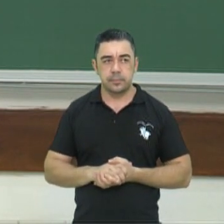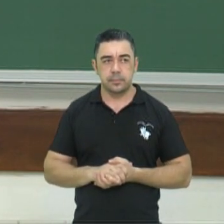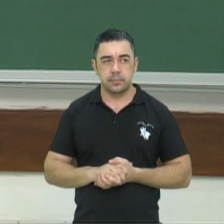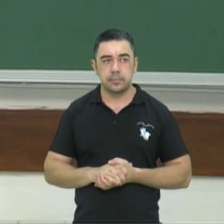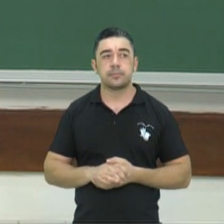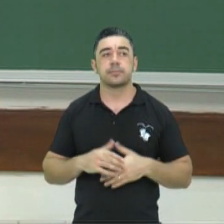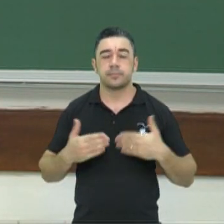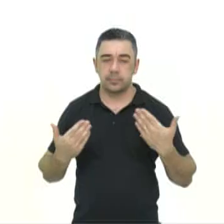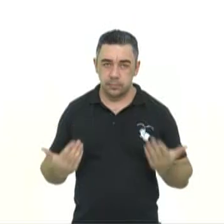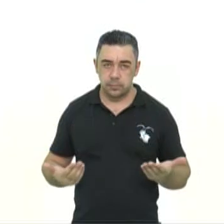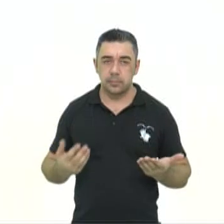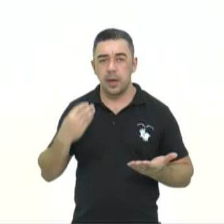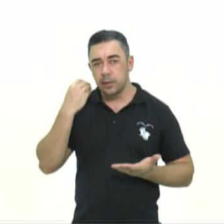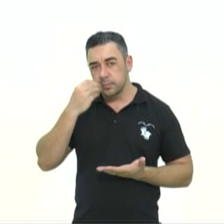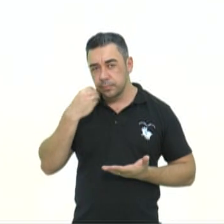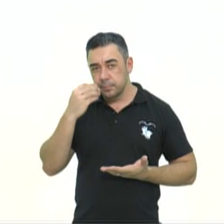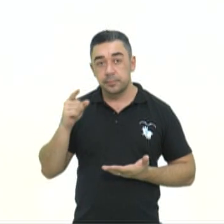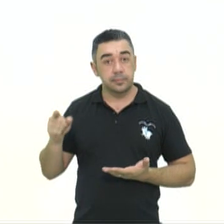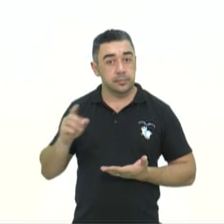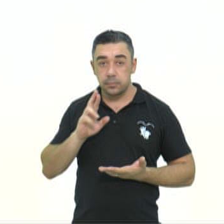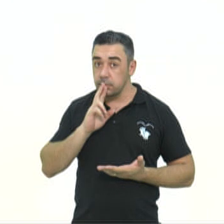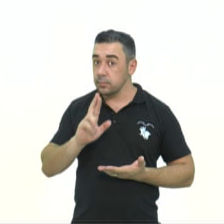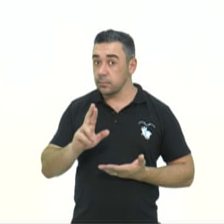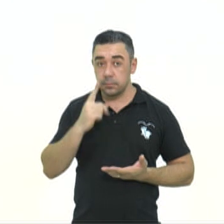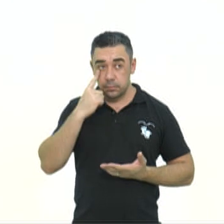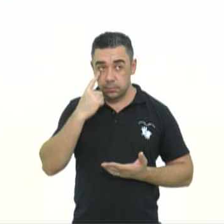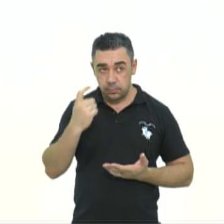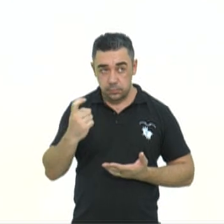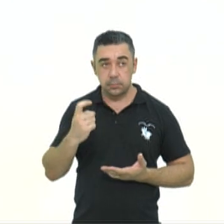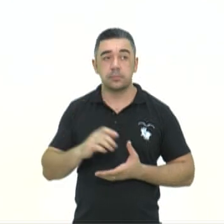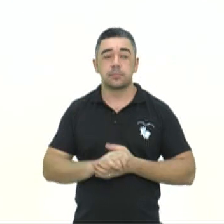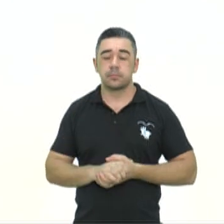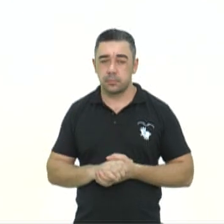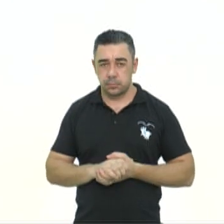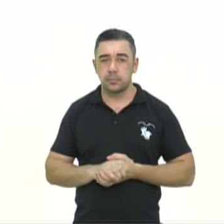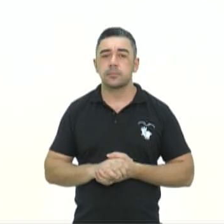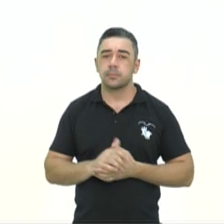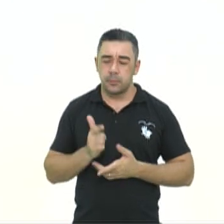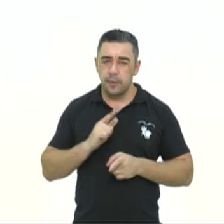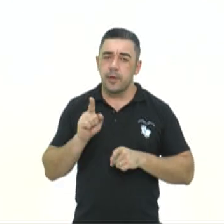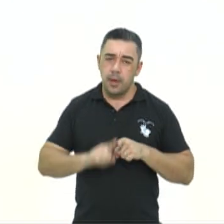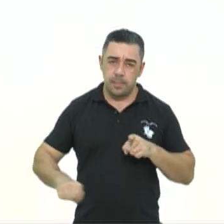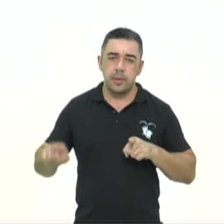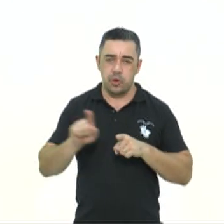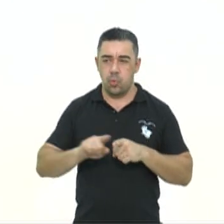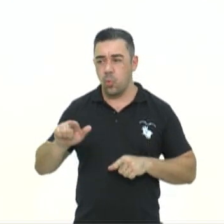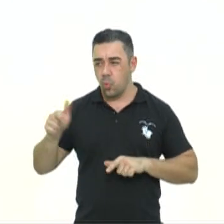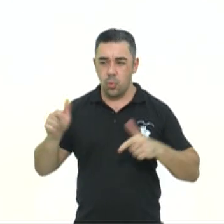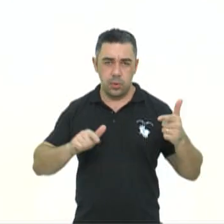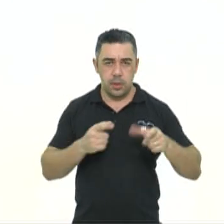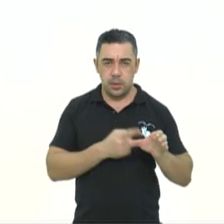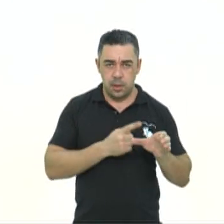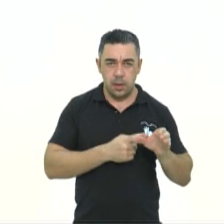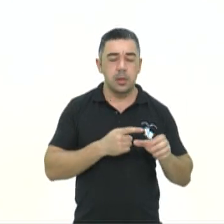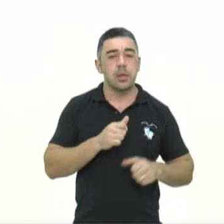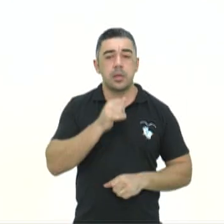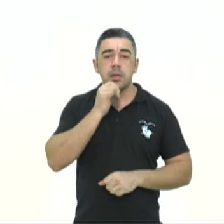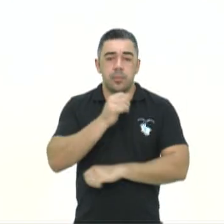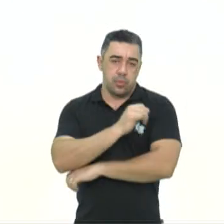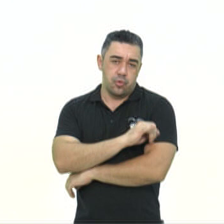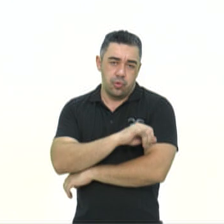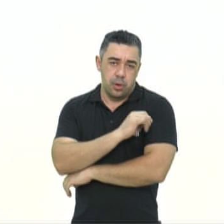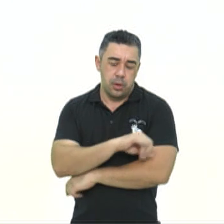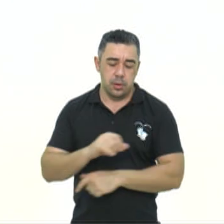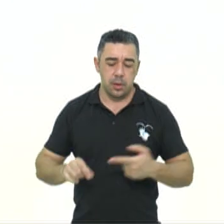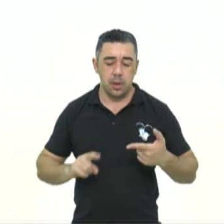E aí, a experiência teve um resultado muito interessante. Foi repetido em outras cidades do Brasil, como no Rio de Janeiro, e